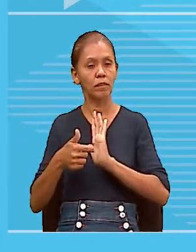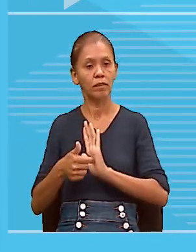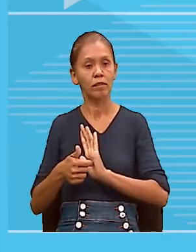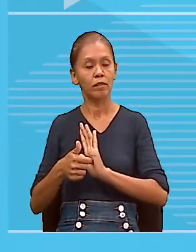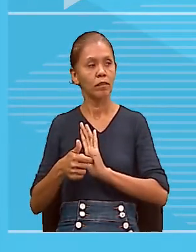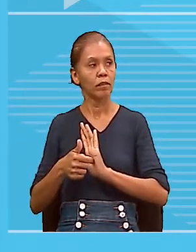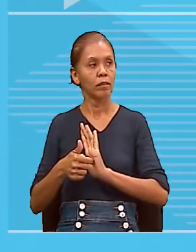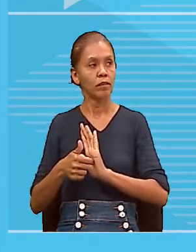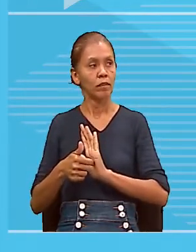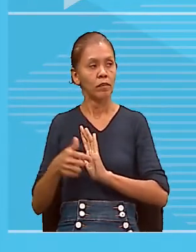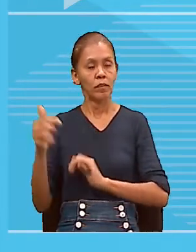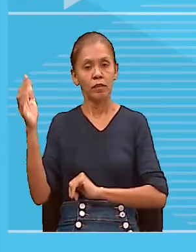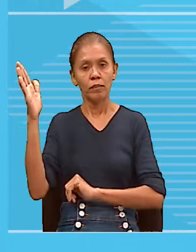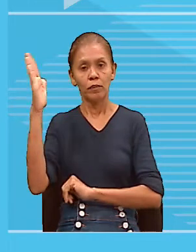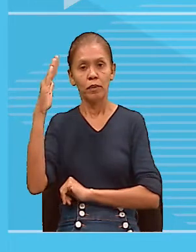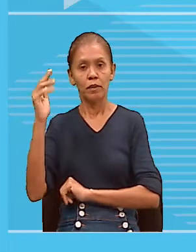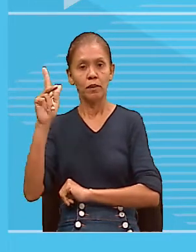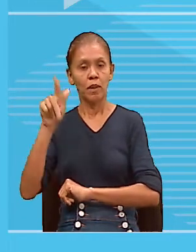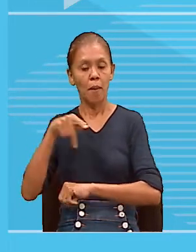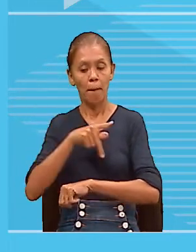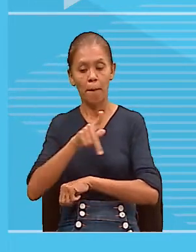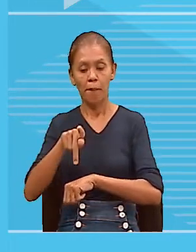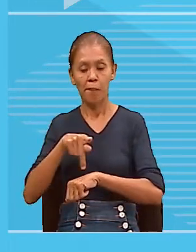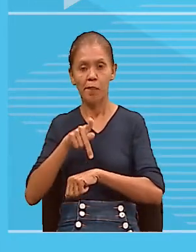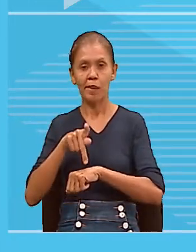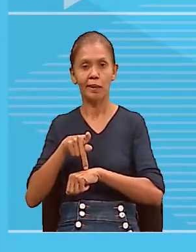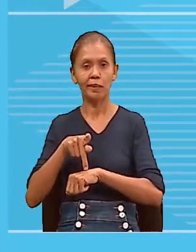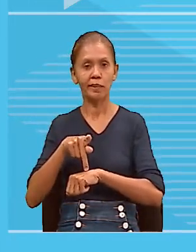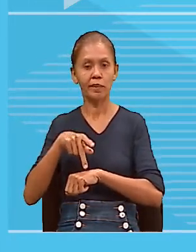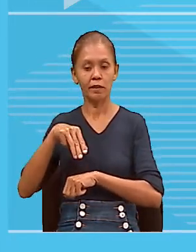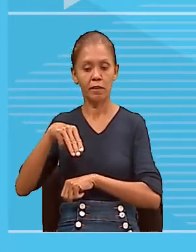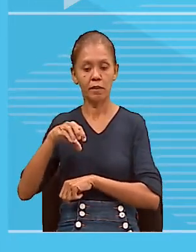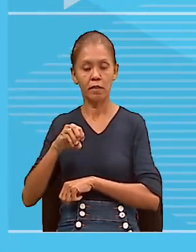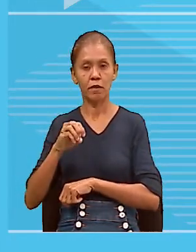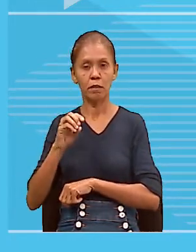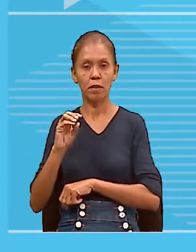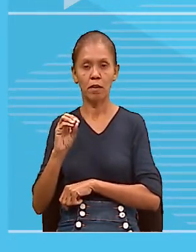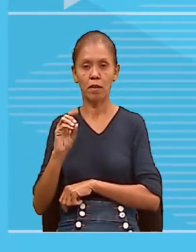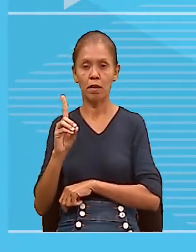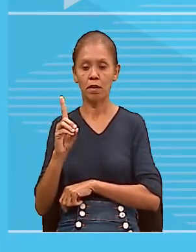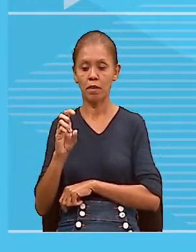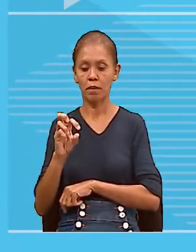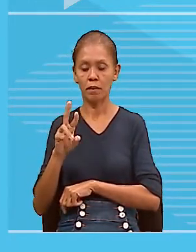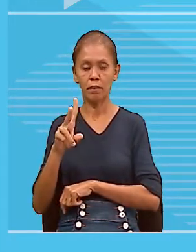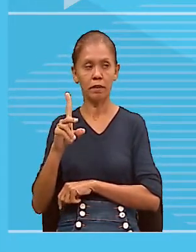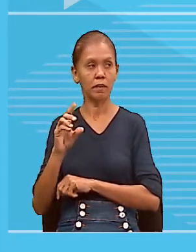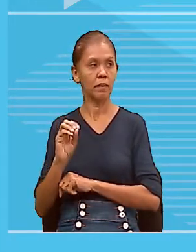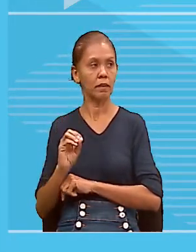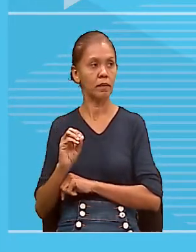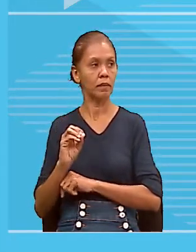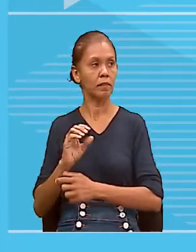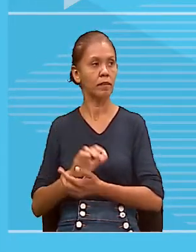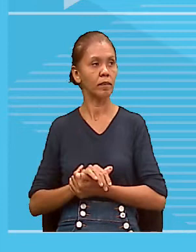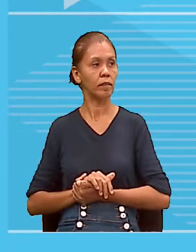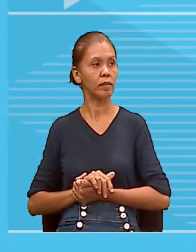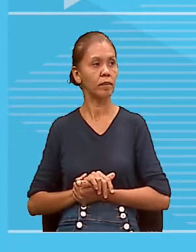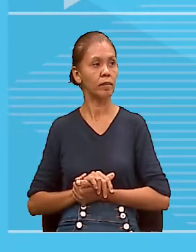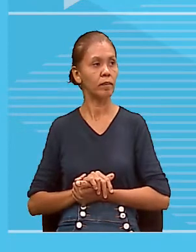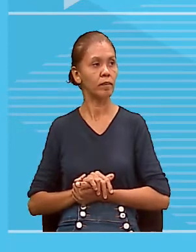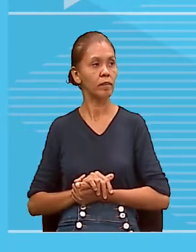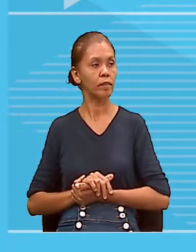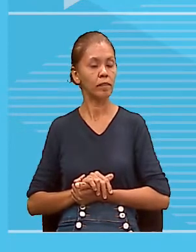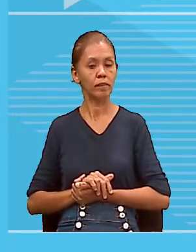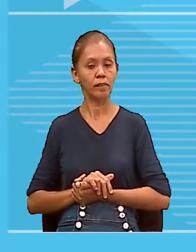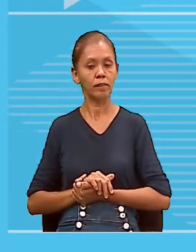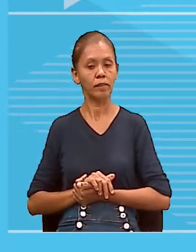brasileira que o Brasil é um país moderno até porque vamos dizer mais moderno haja Vista que é já filho das grandes navegações também